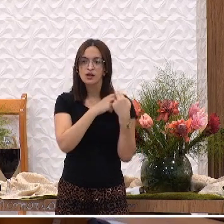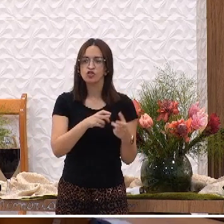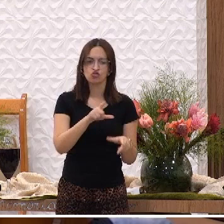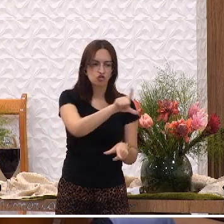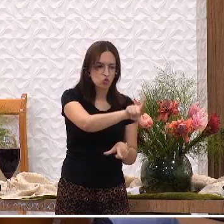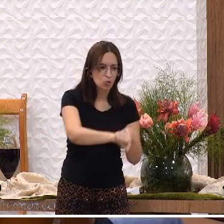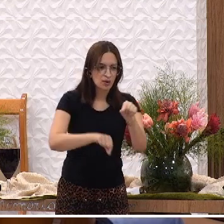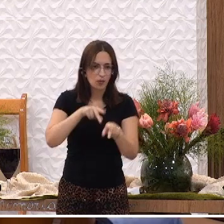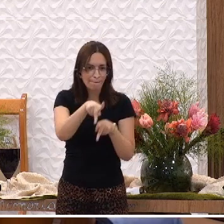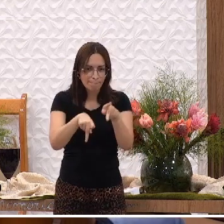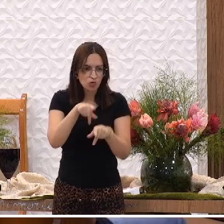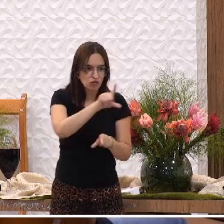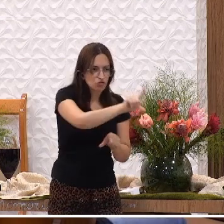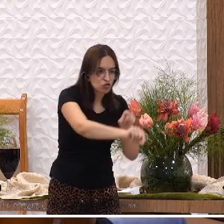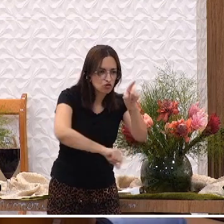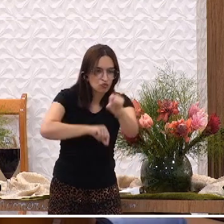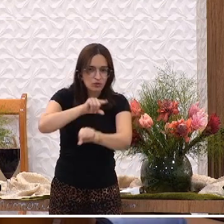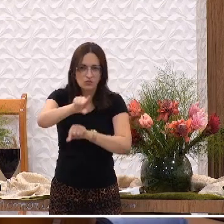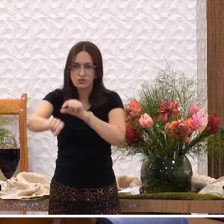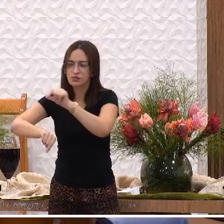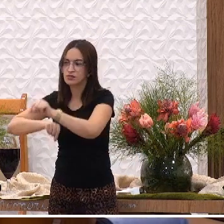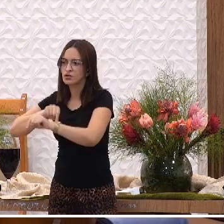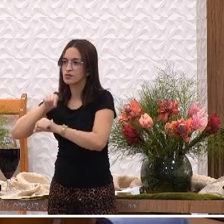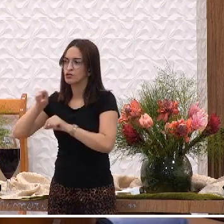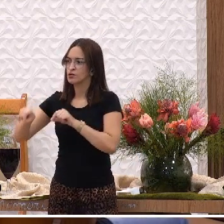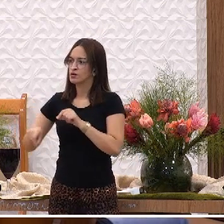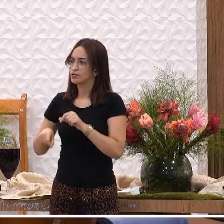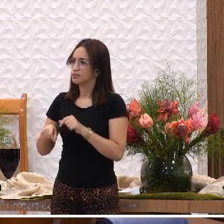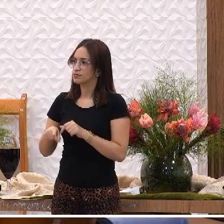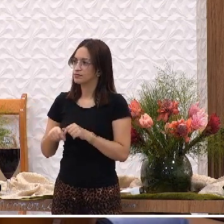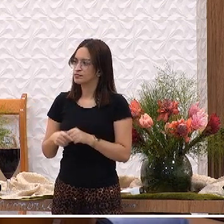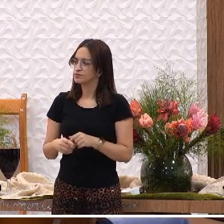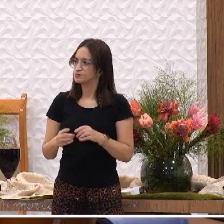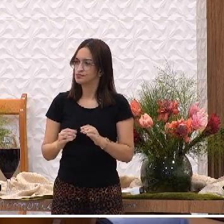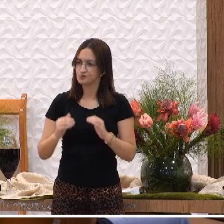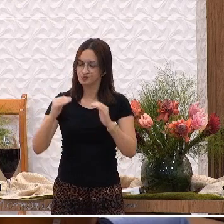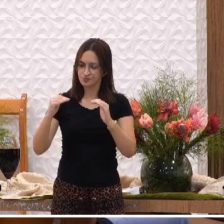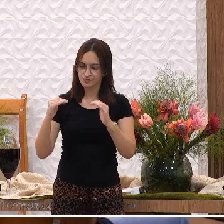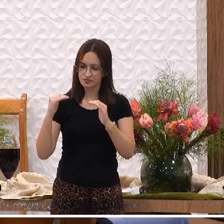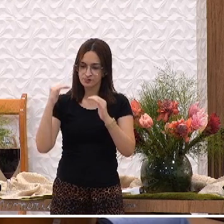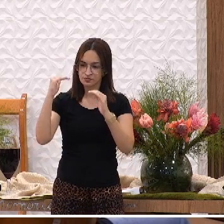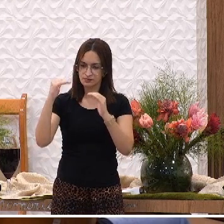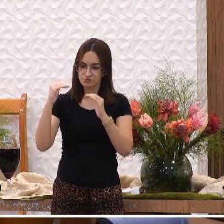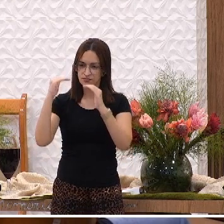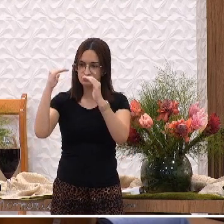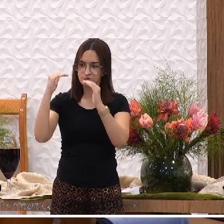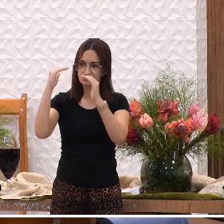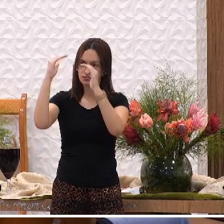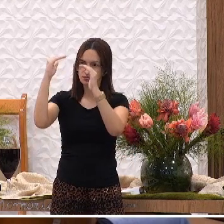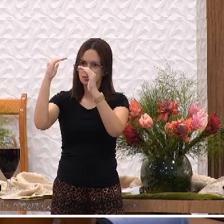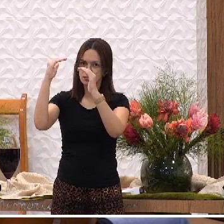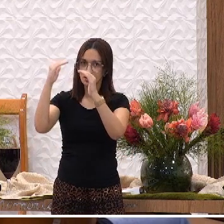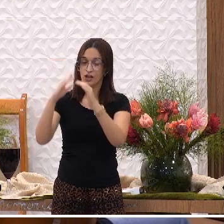esses conselhos, então, eles se juntam para fazer conselhos maiores. E aí você vai subindo algumas instâncias e aí você chega na